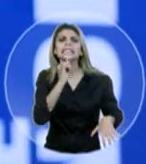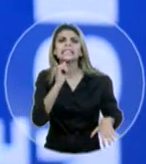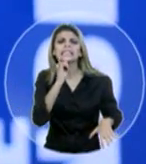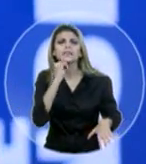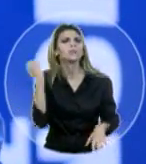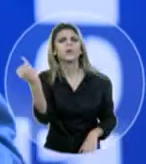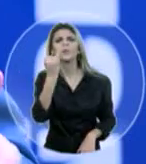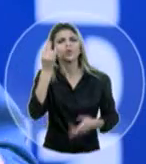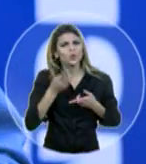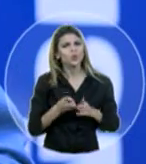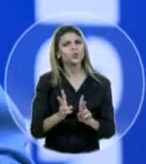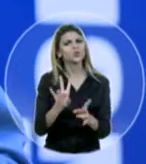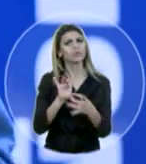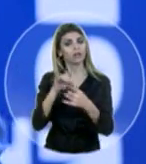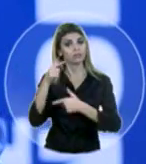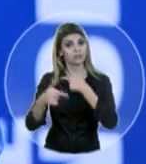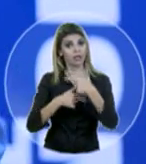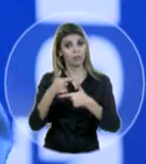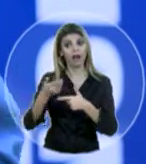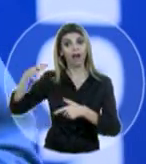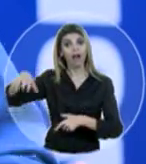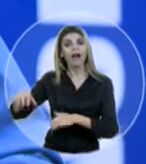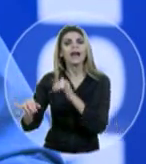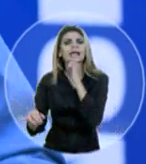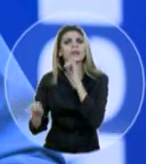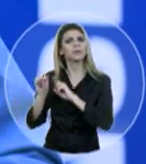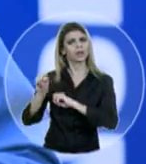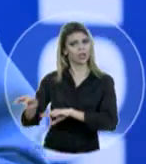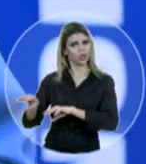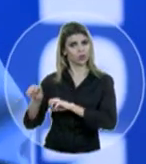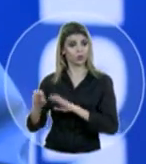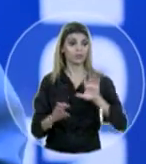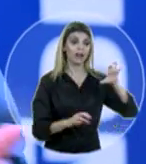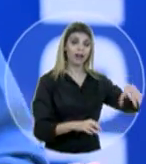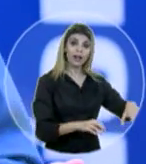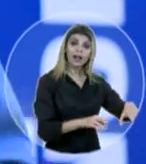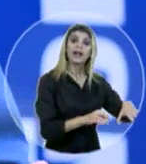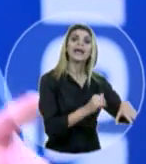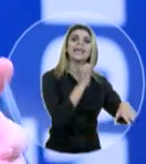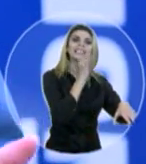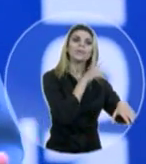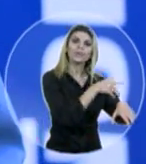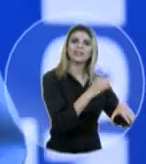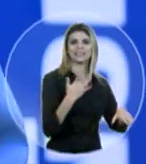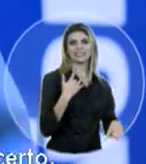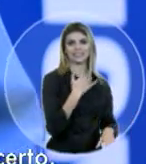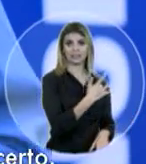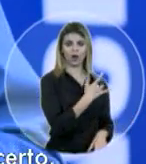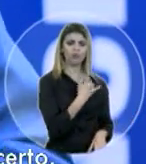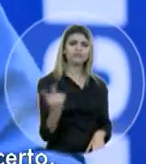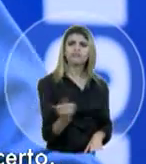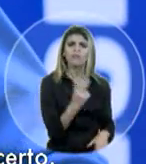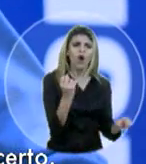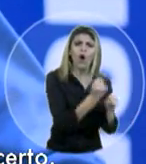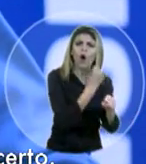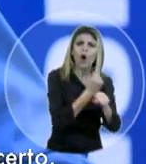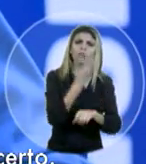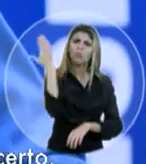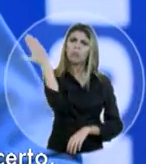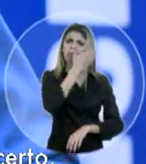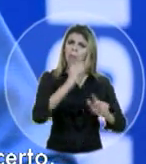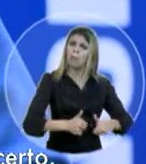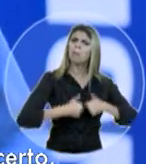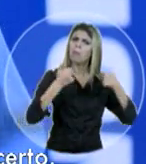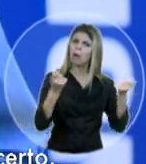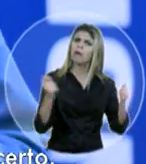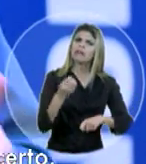da importância da continuidade. Um é o exemplo na educação e o outro na saúde. Essas obras provam que é